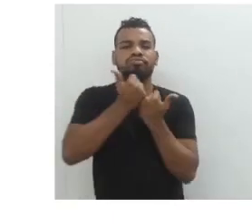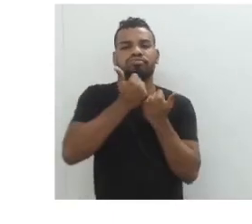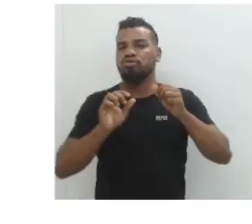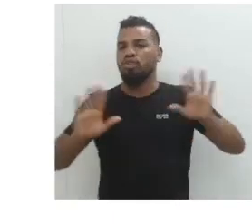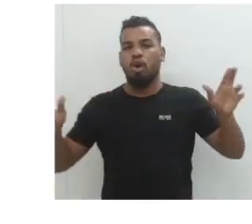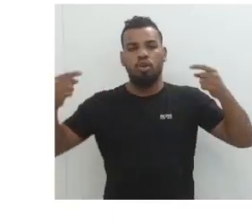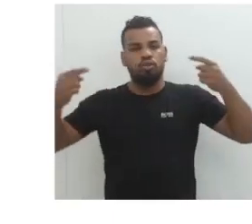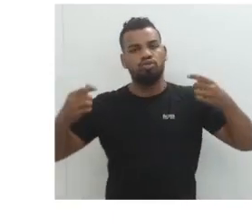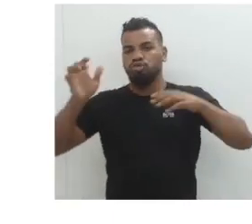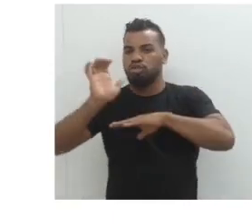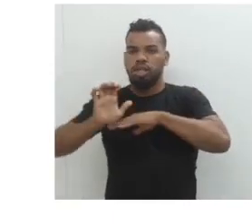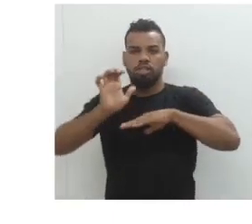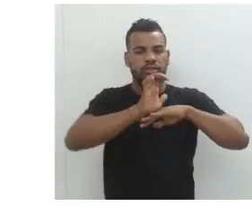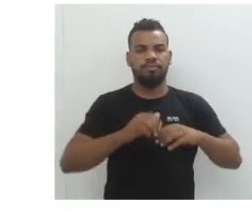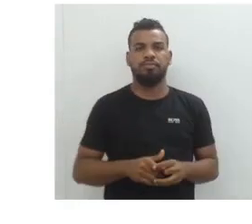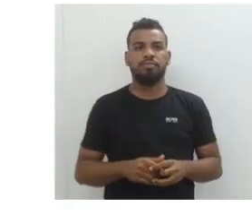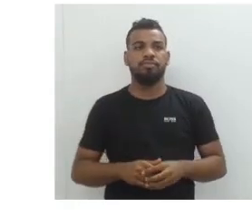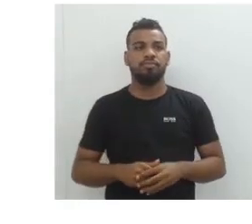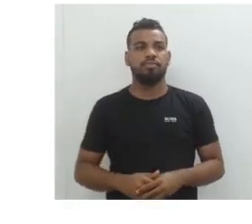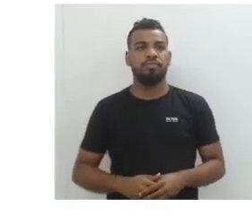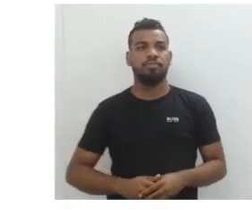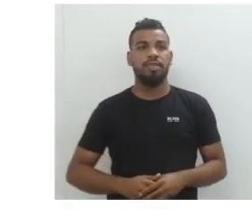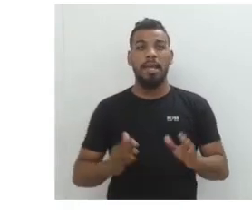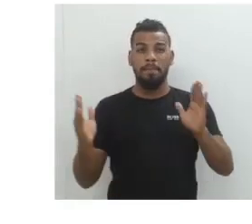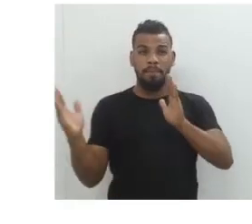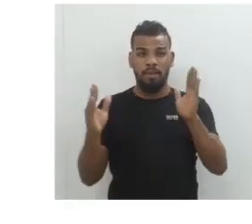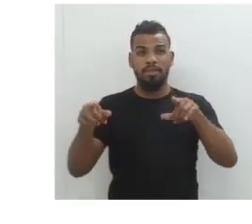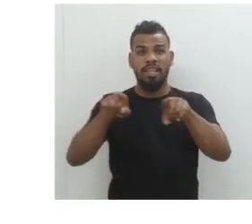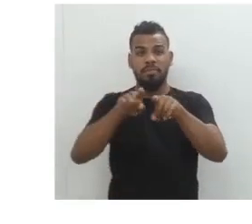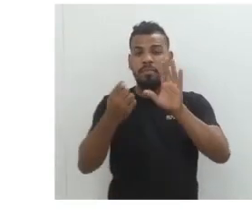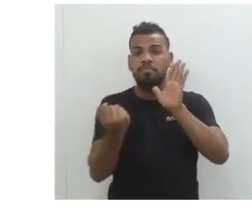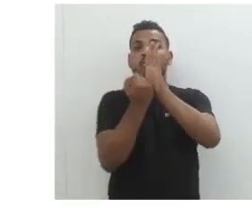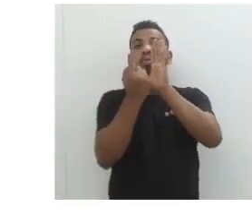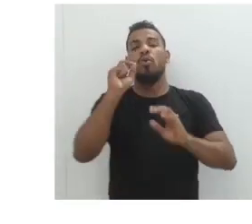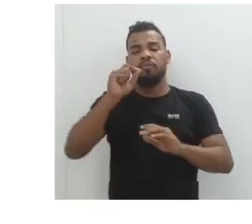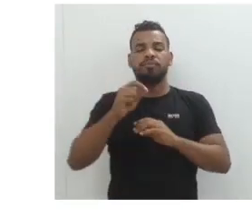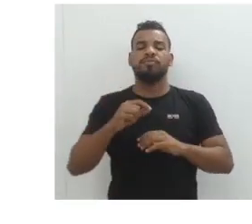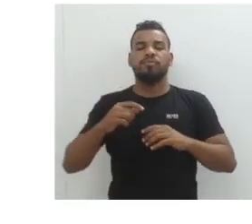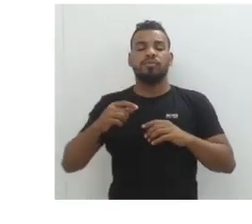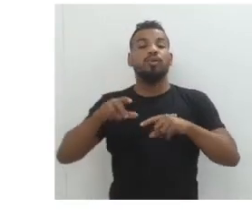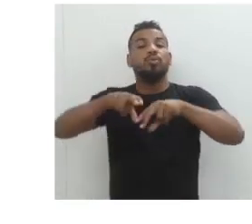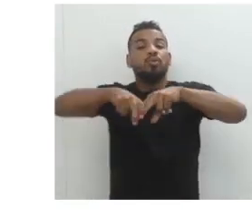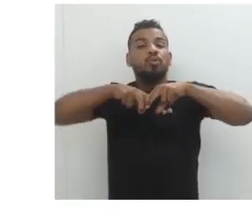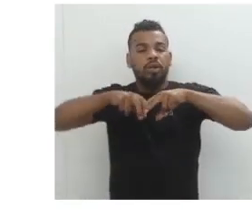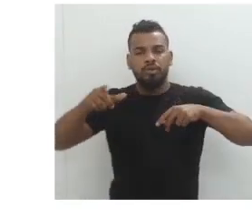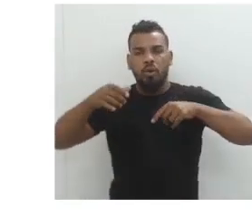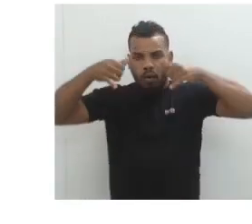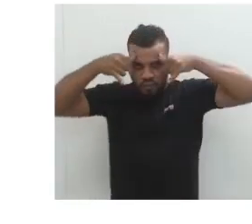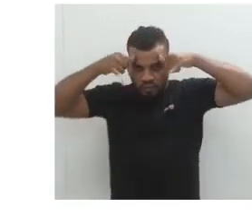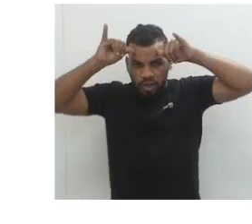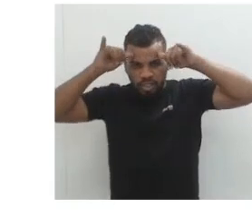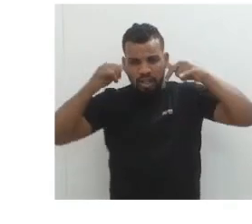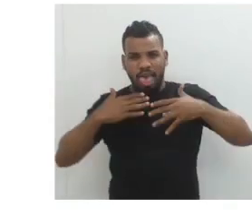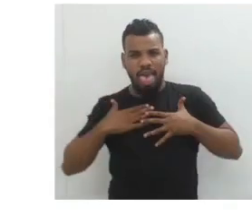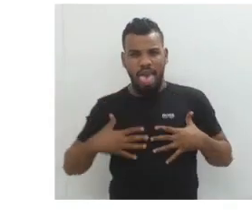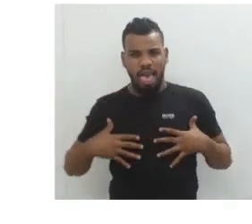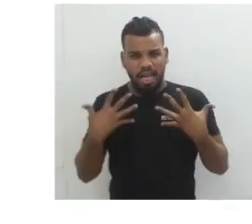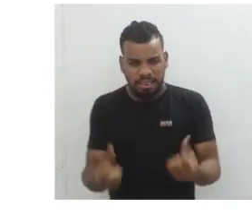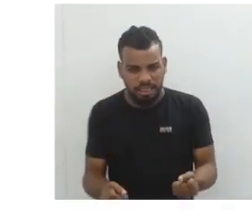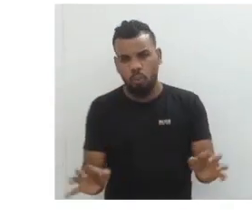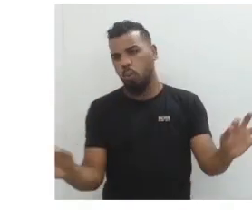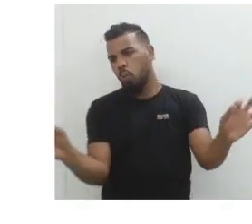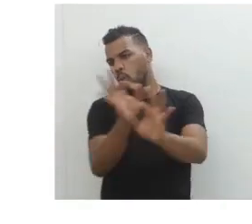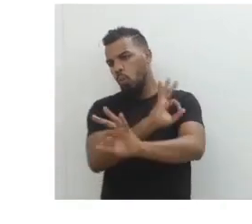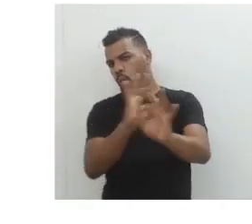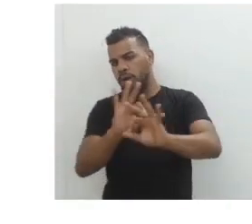no país. Por quê? Os fazendeiros não se conformavam, não é? Com